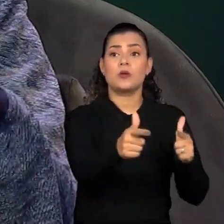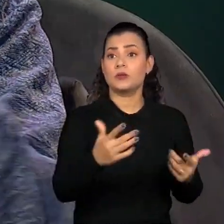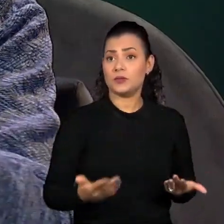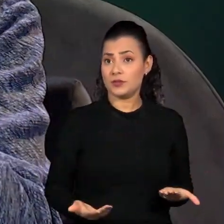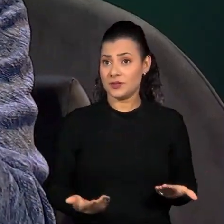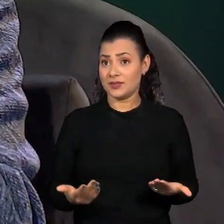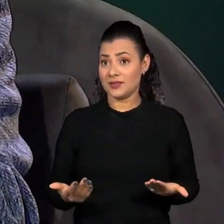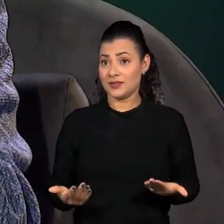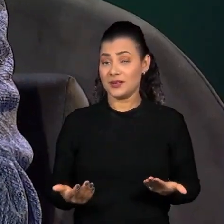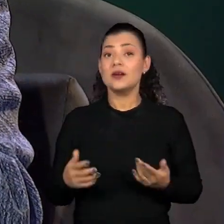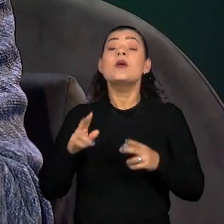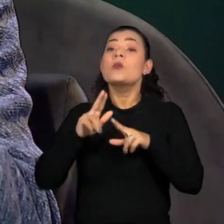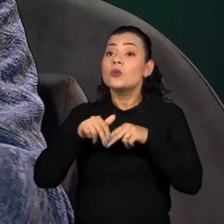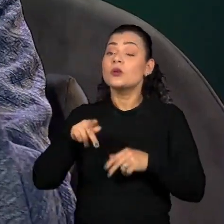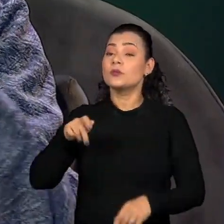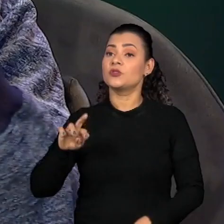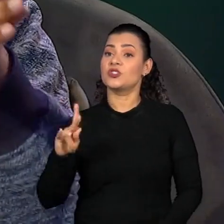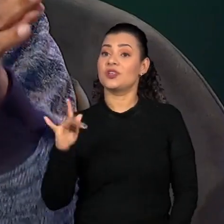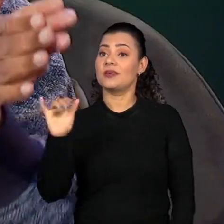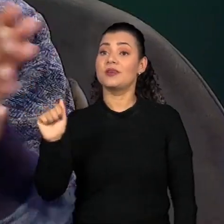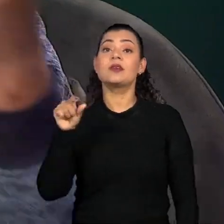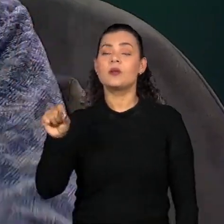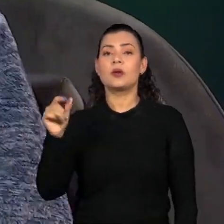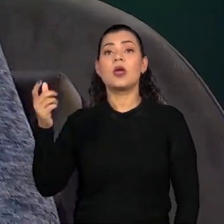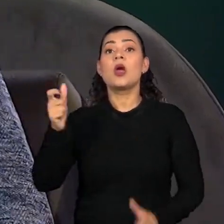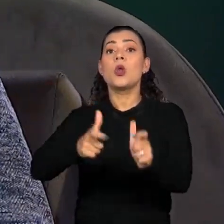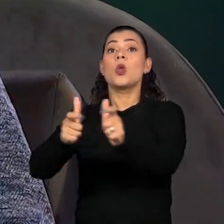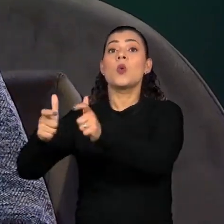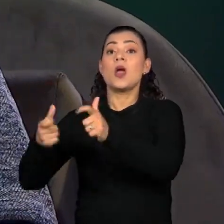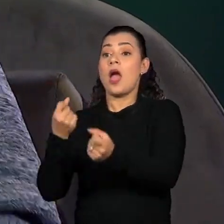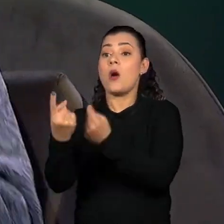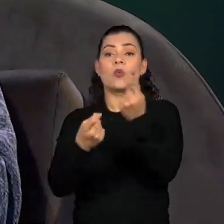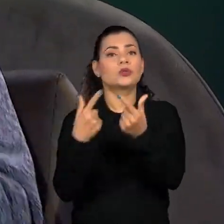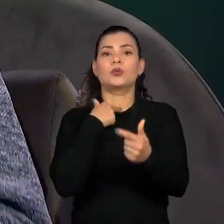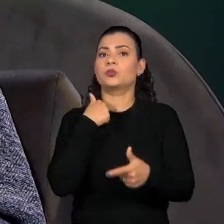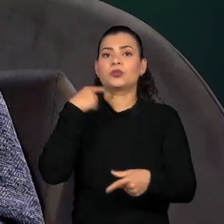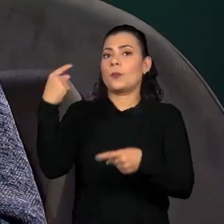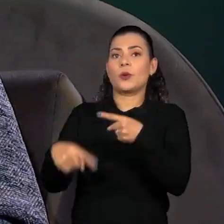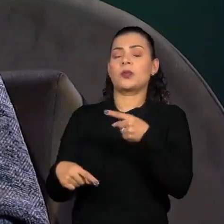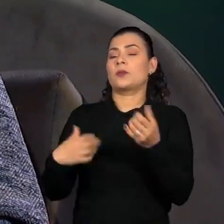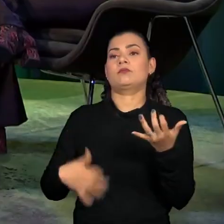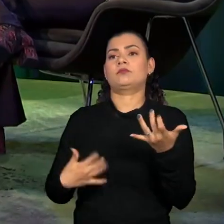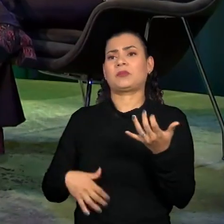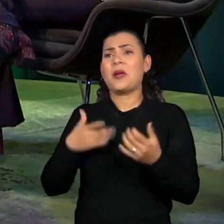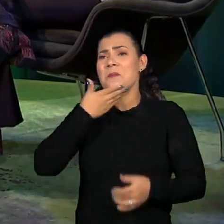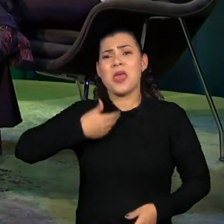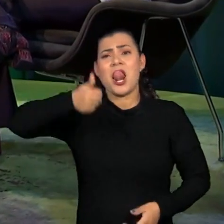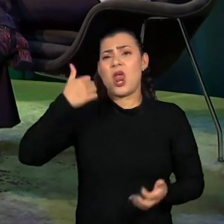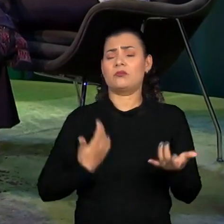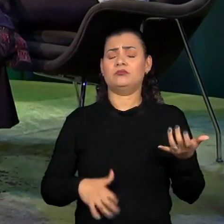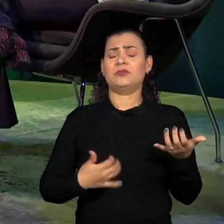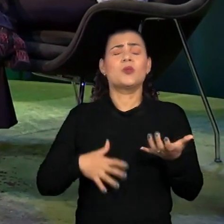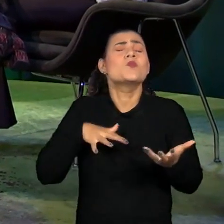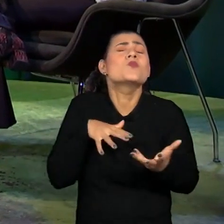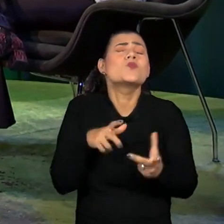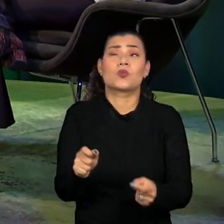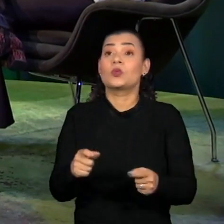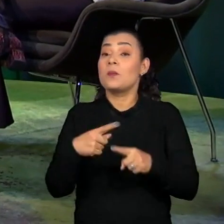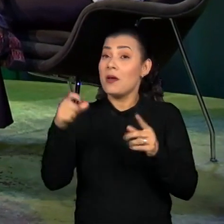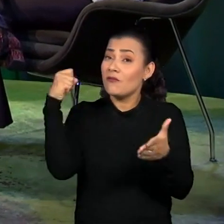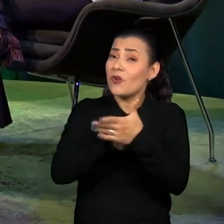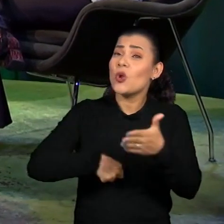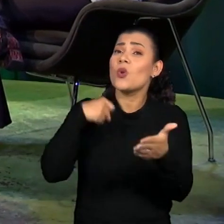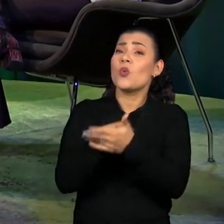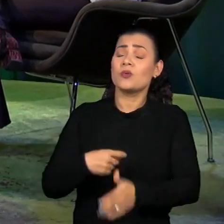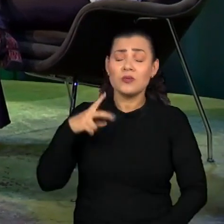Pixinguinha, ele não entrava, ele não podia tocar em certos lugares. Pixinguinha, um dos maiores músicos brasileiros. E foi uma persistência, uma luta